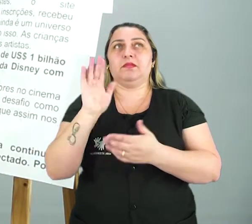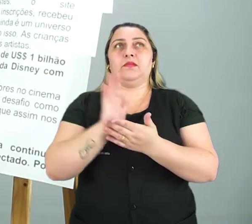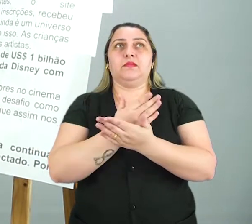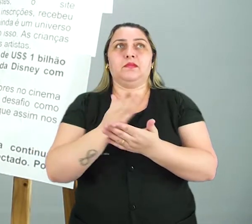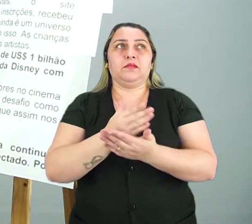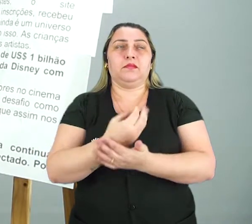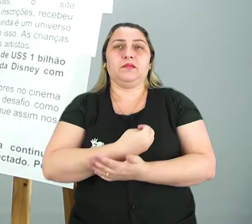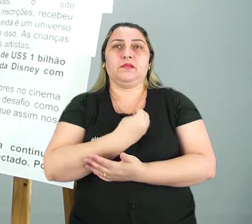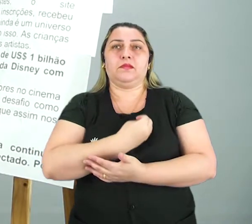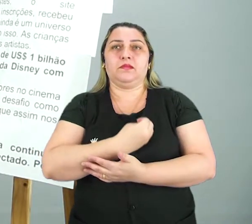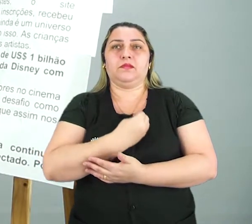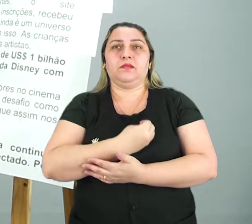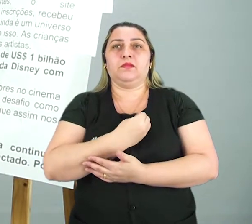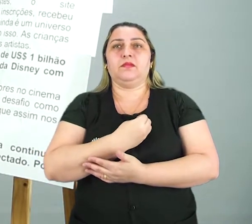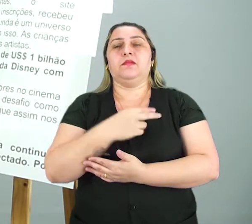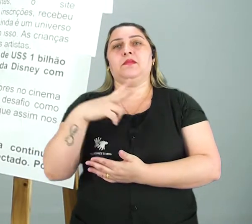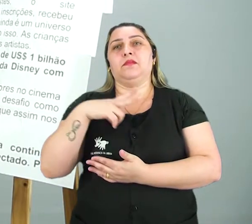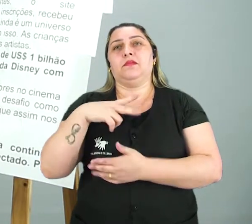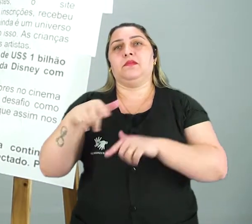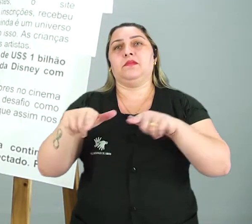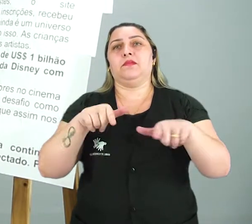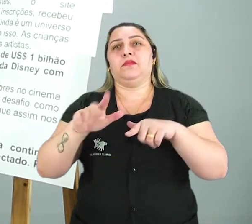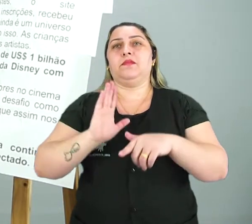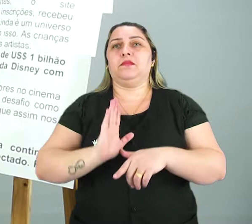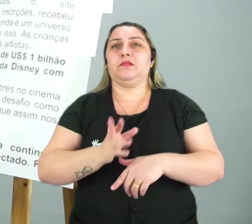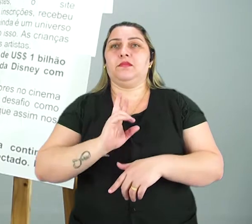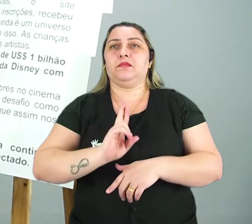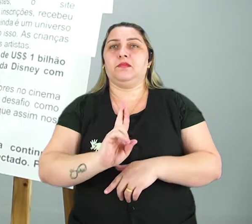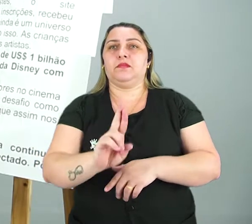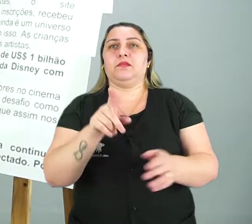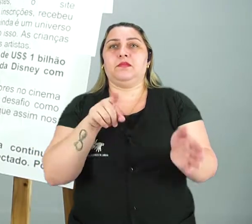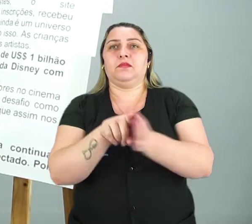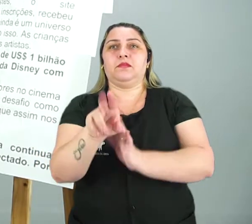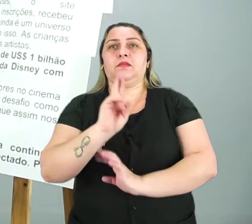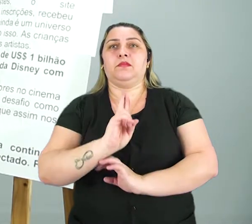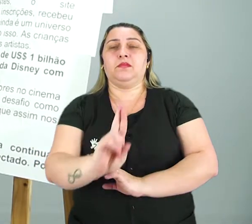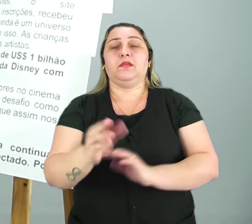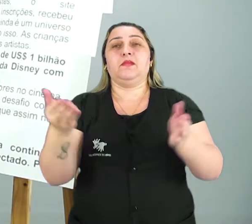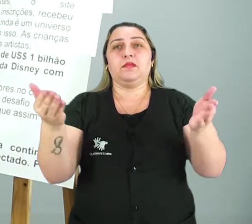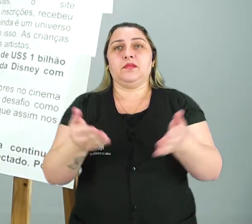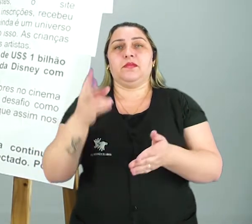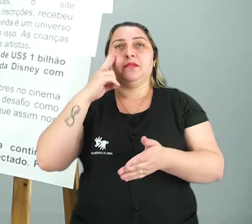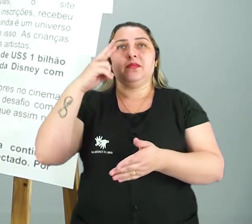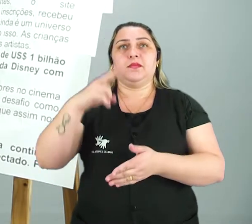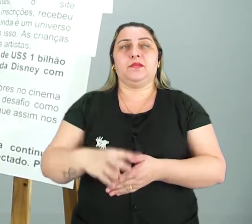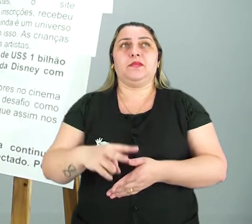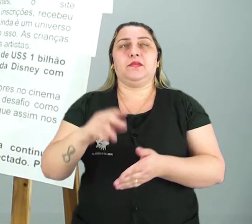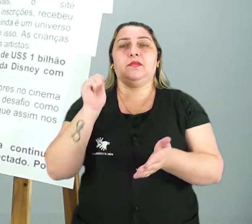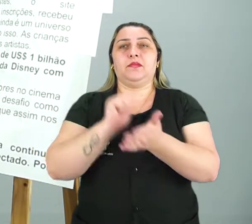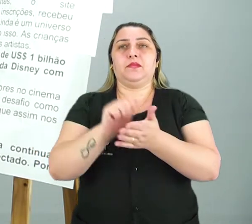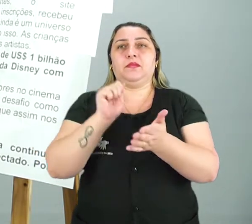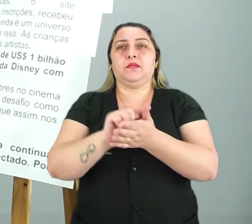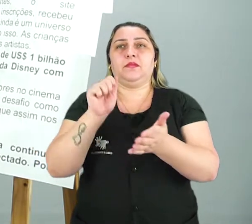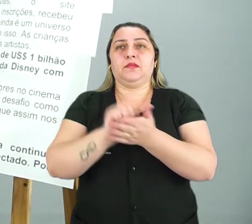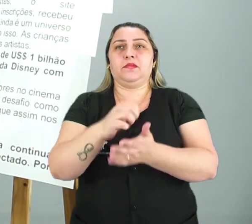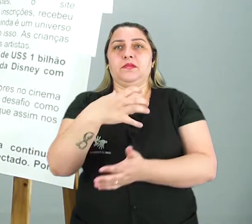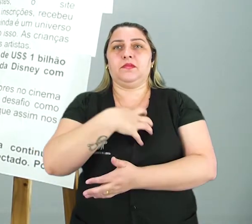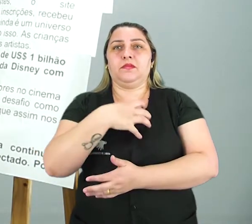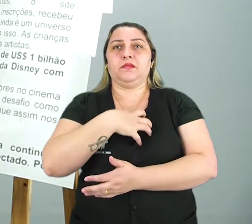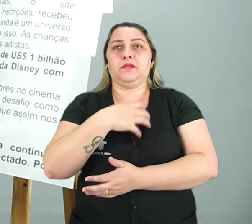sua vida pessoal, o seu trabalho, e lá elas respondem algumas perguntas. Hoje a gente vai ver a maneira escrita, tá